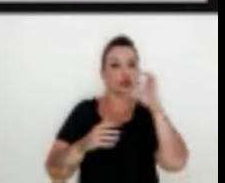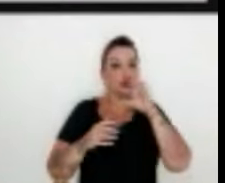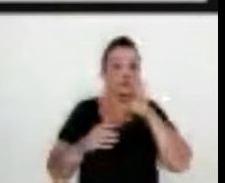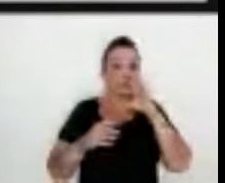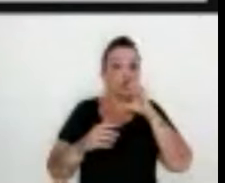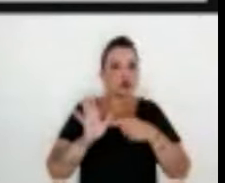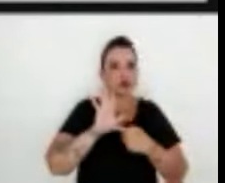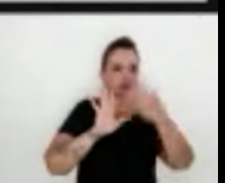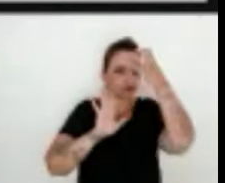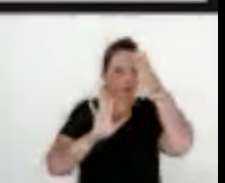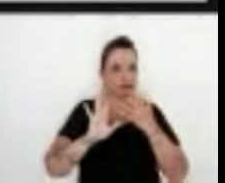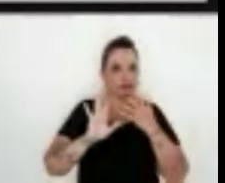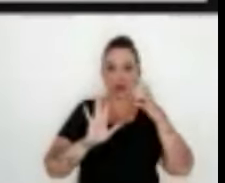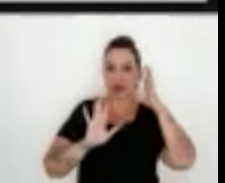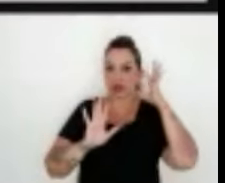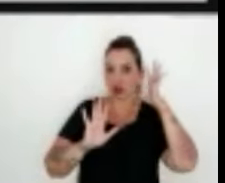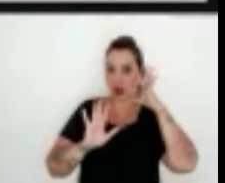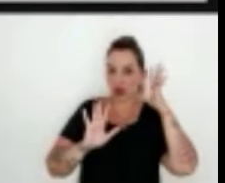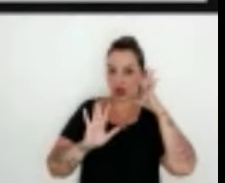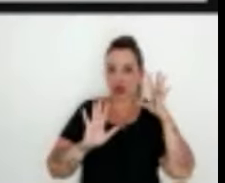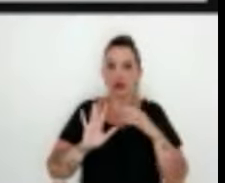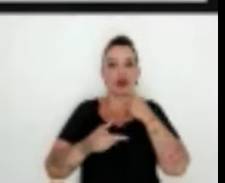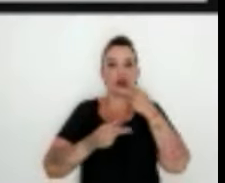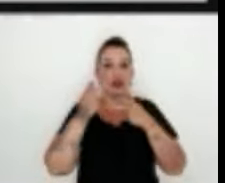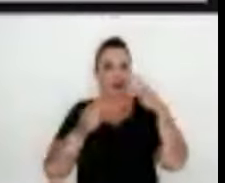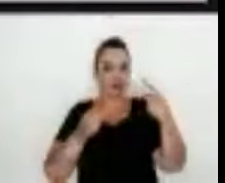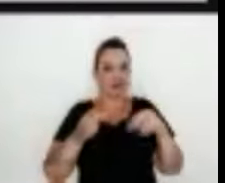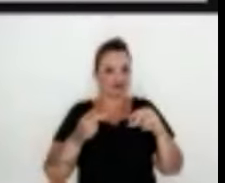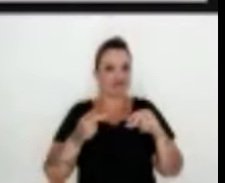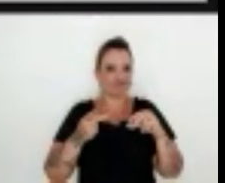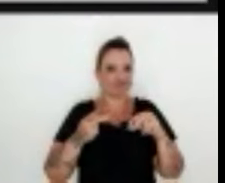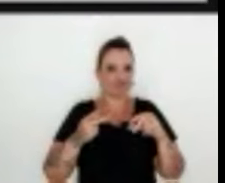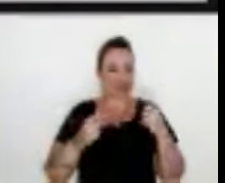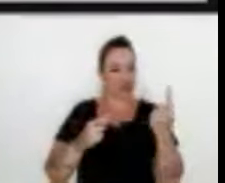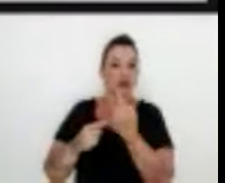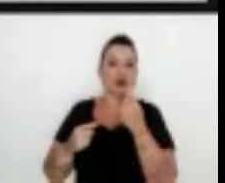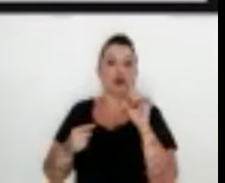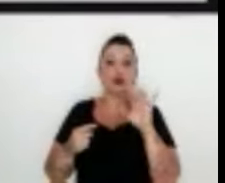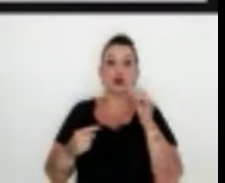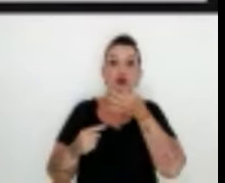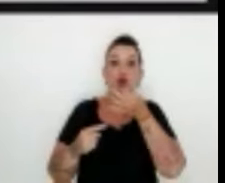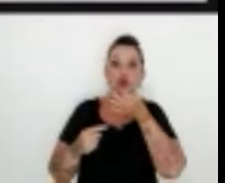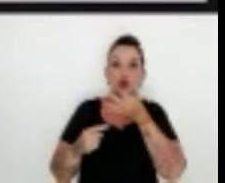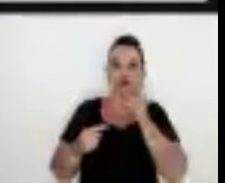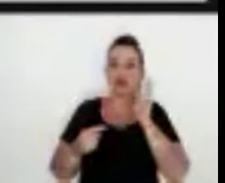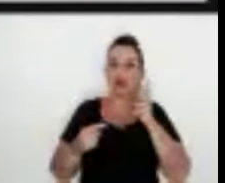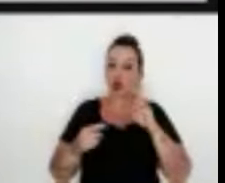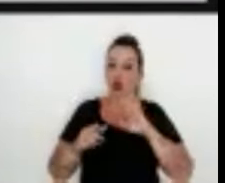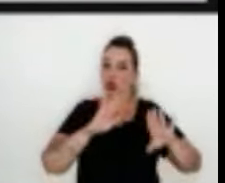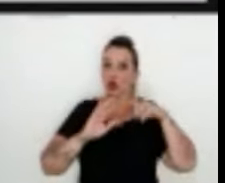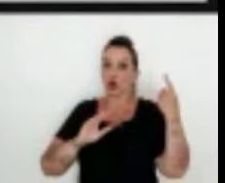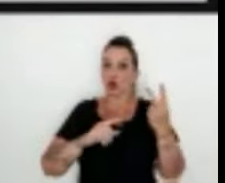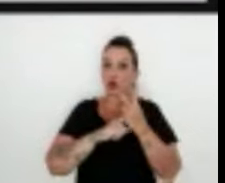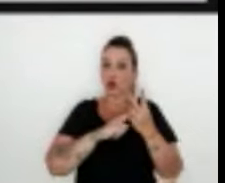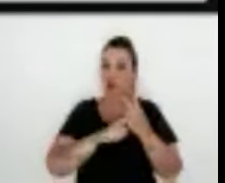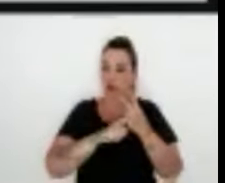as reflexões teóricas que criticam esse dualismo, sugerindo mesmo que tenhamos cautela e não tratar o